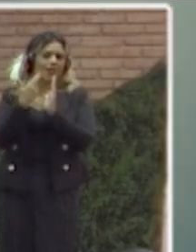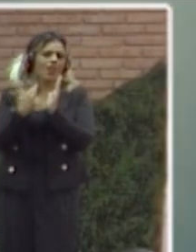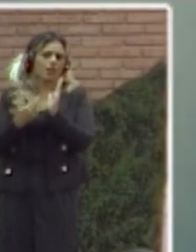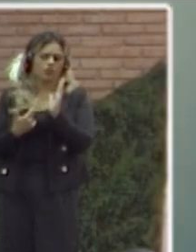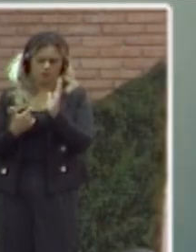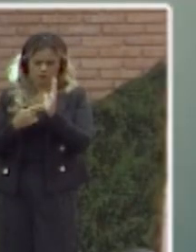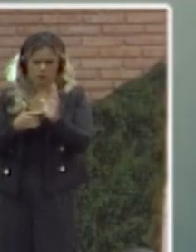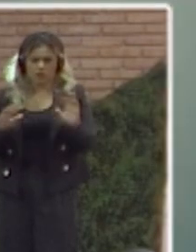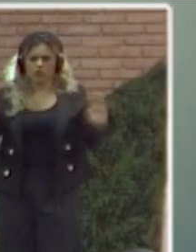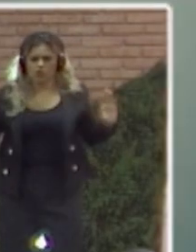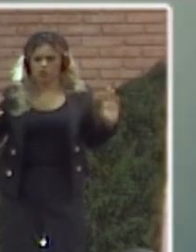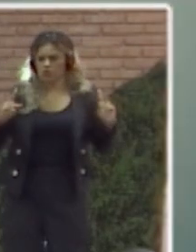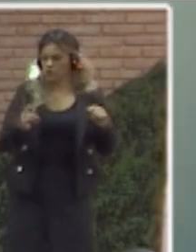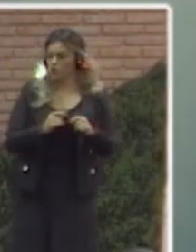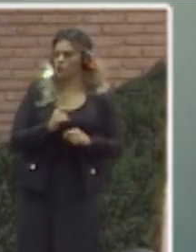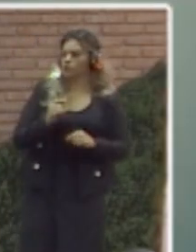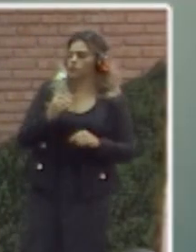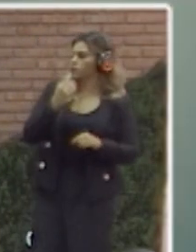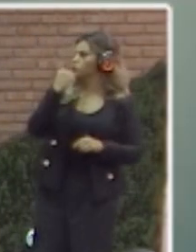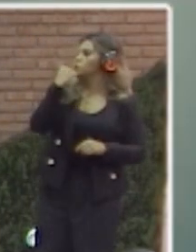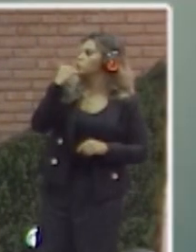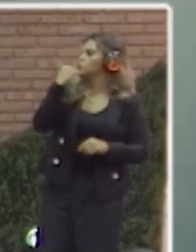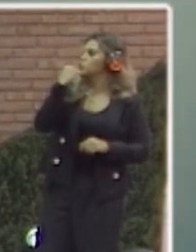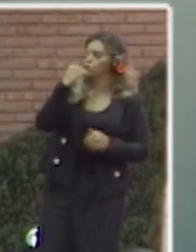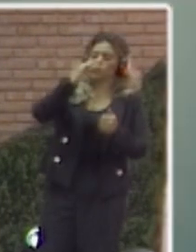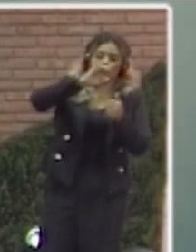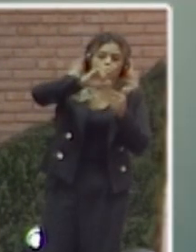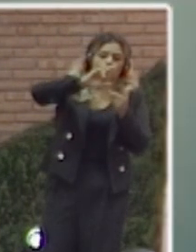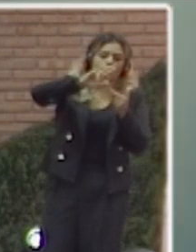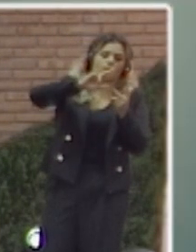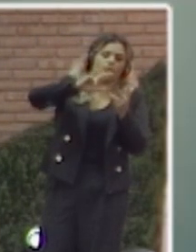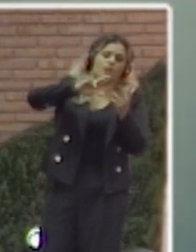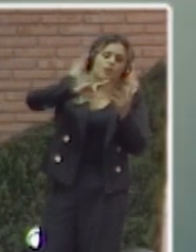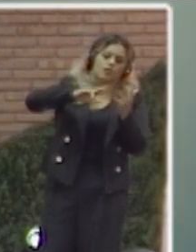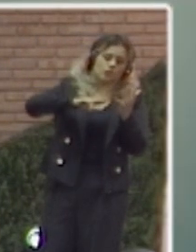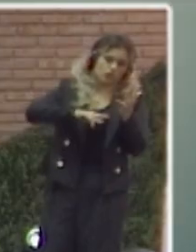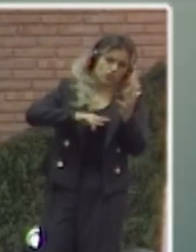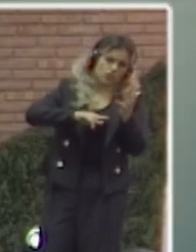de todas as possibilidades, todos os tipos de